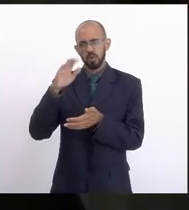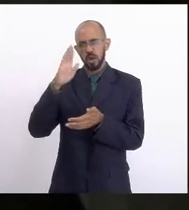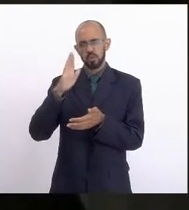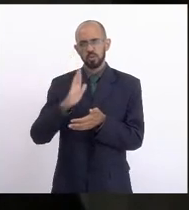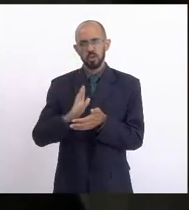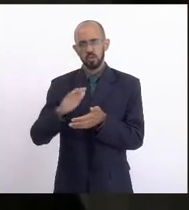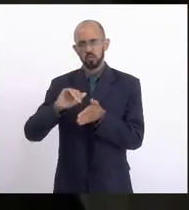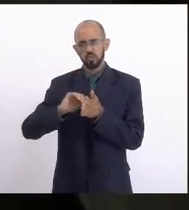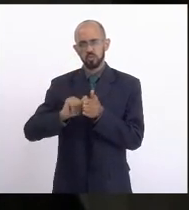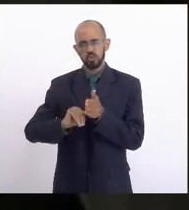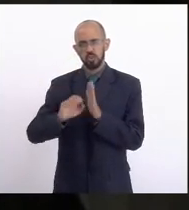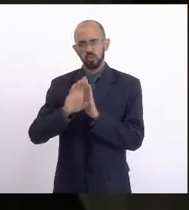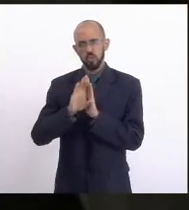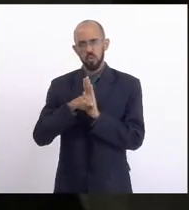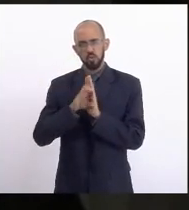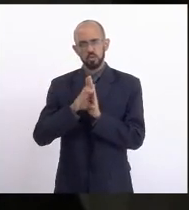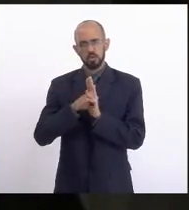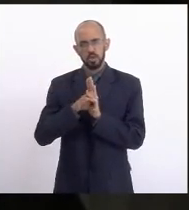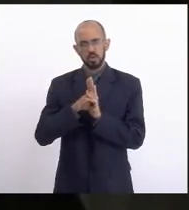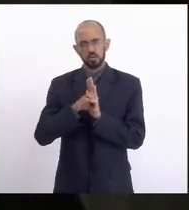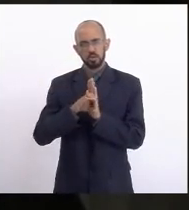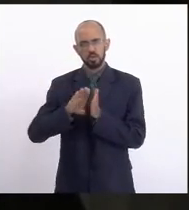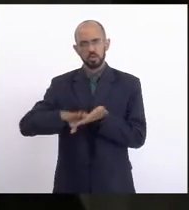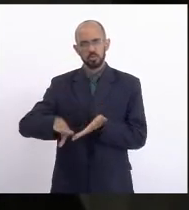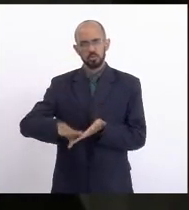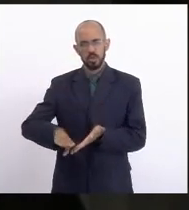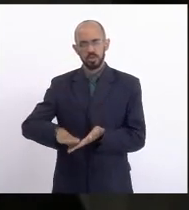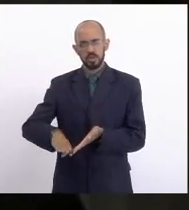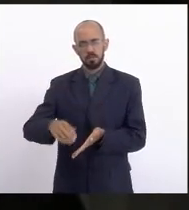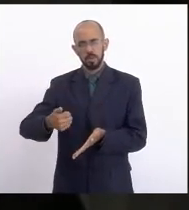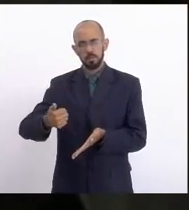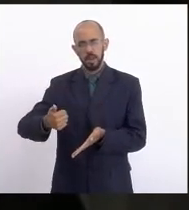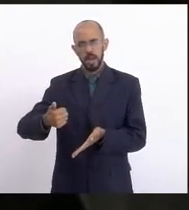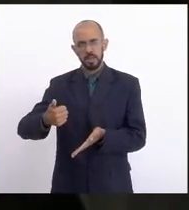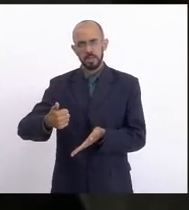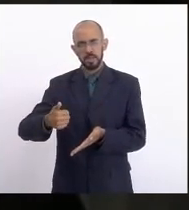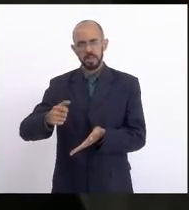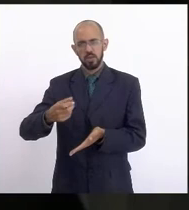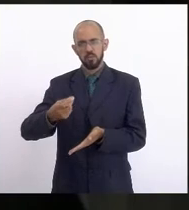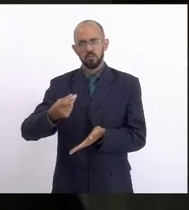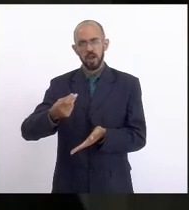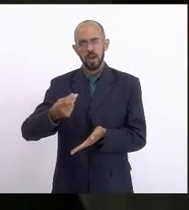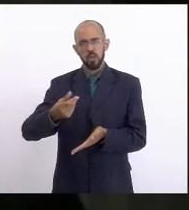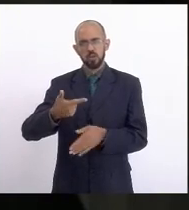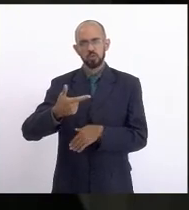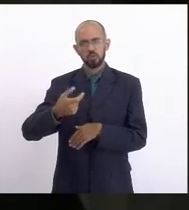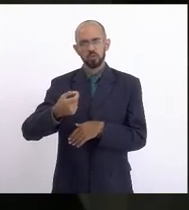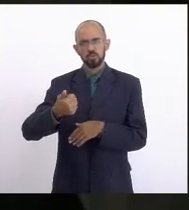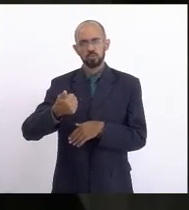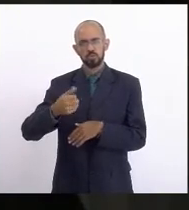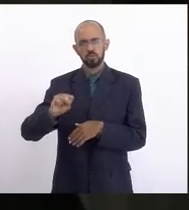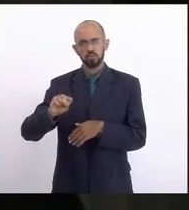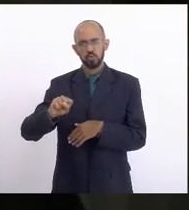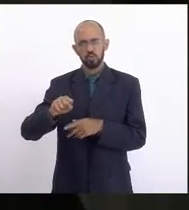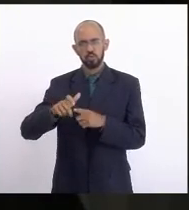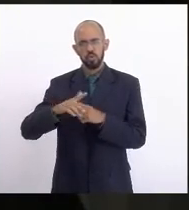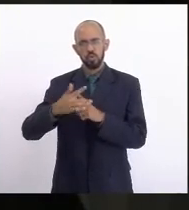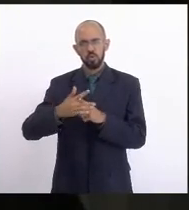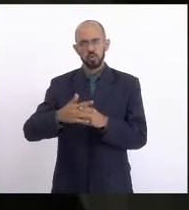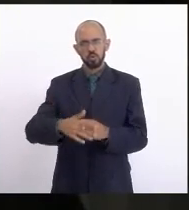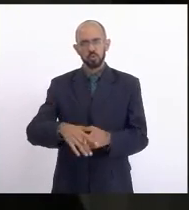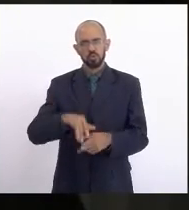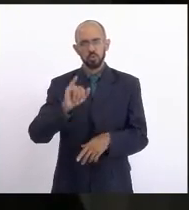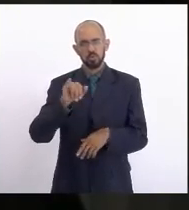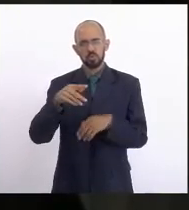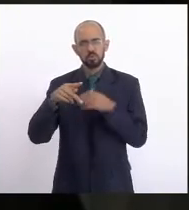conceito de despesa primária, o valor empenhado de 2018, corrigido pelo